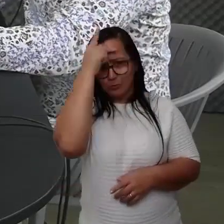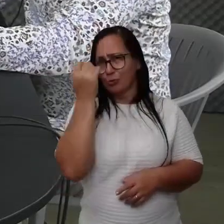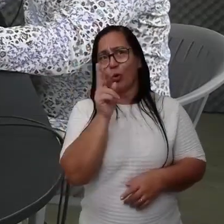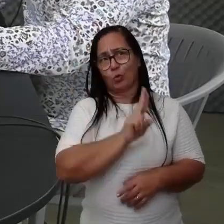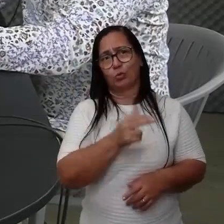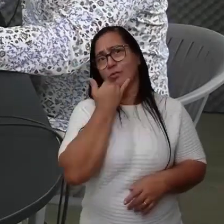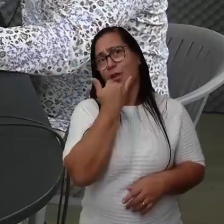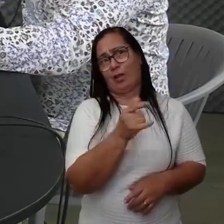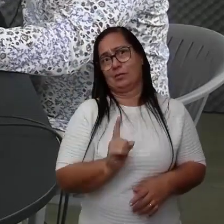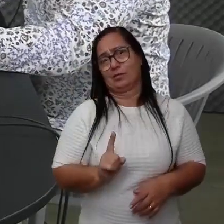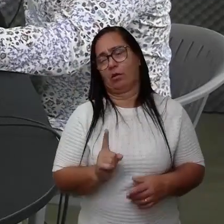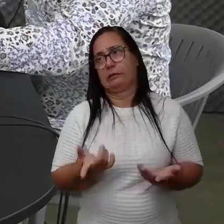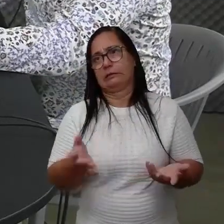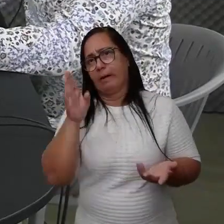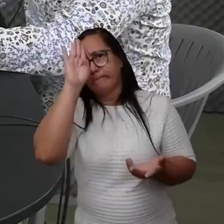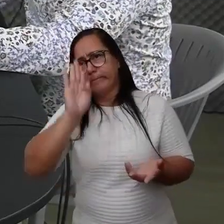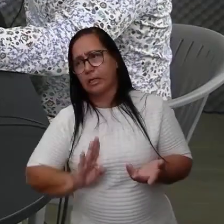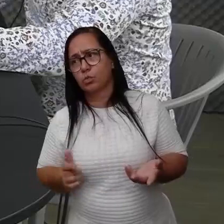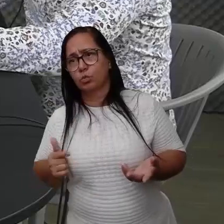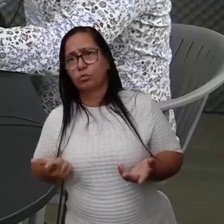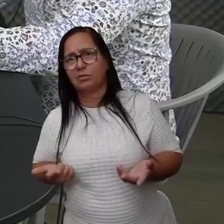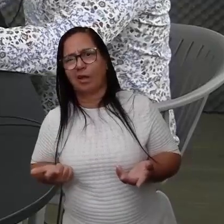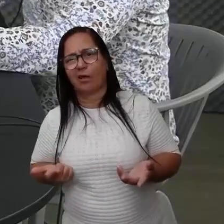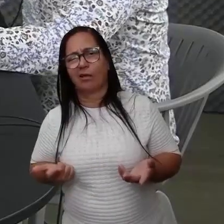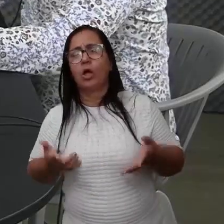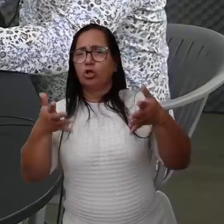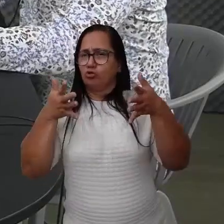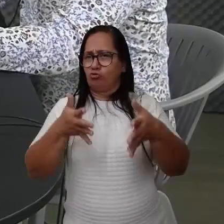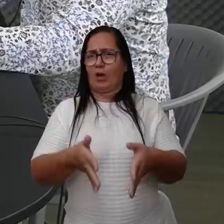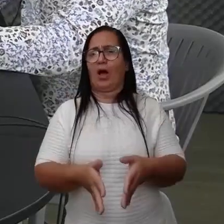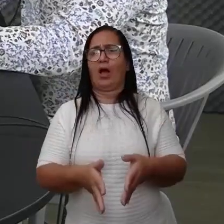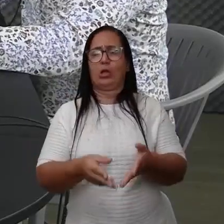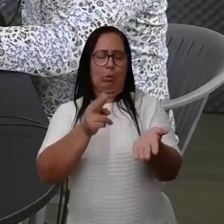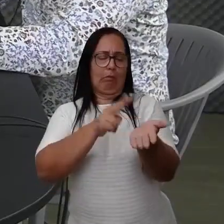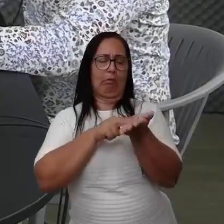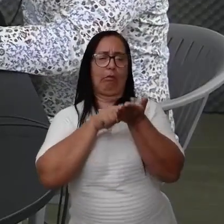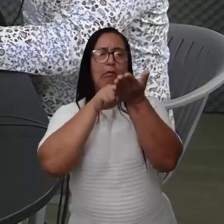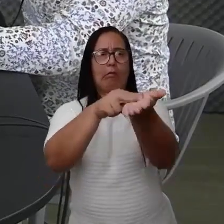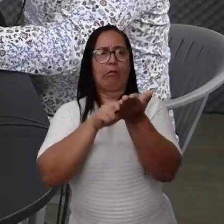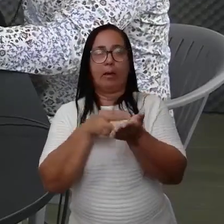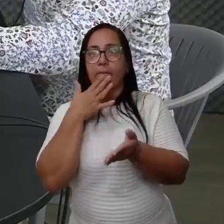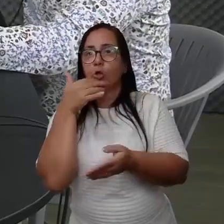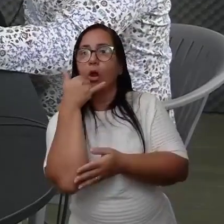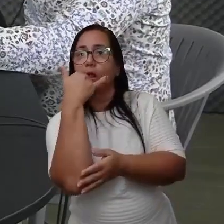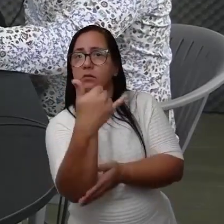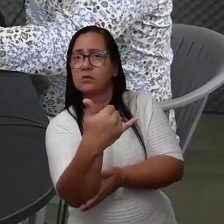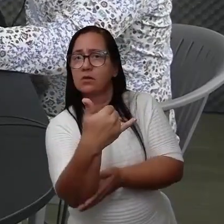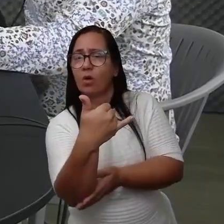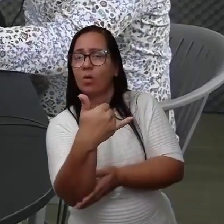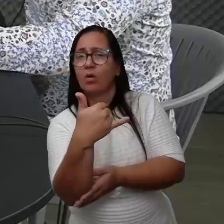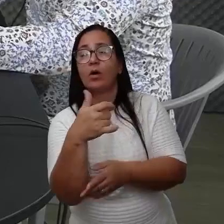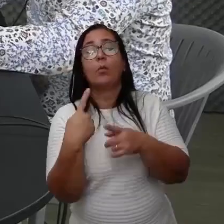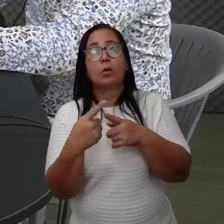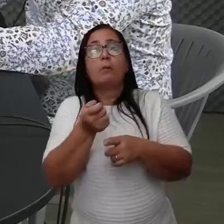o WhatsApp. Eu disse, mas que chato falar por mensagem. Não é melhor falar por ligação? Não, mas a gente faz ó, a gente manda áudio aqui,